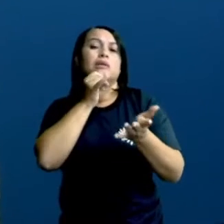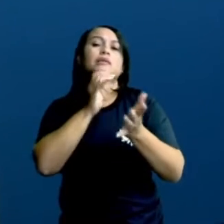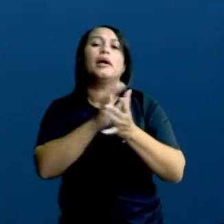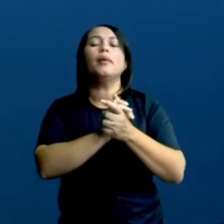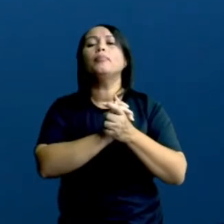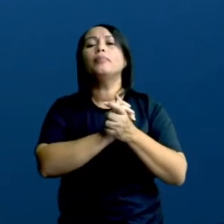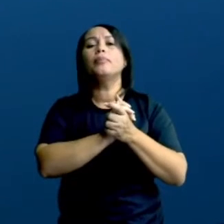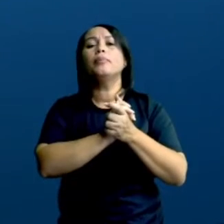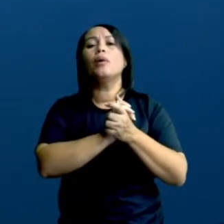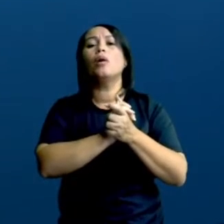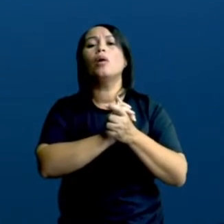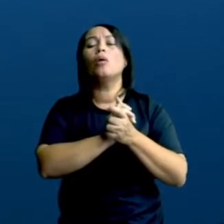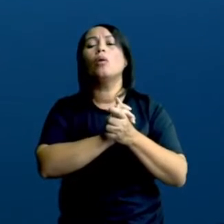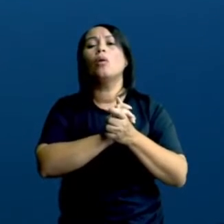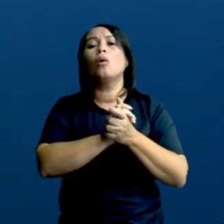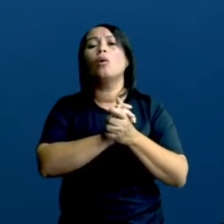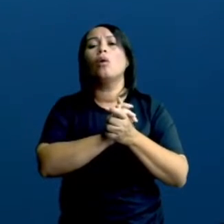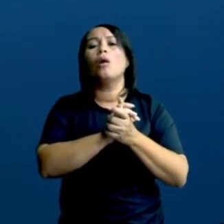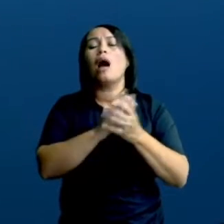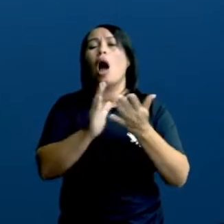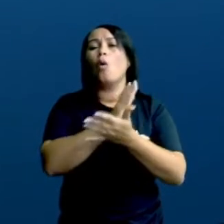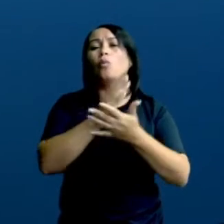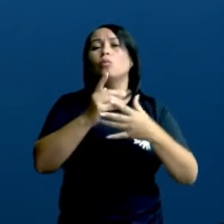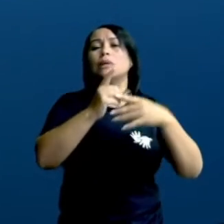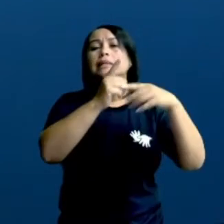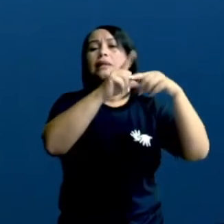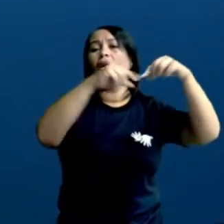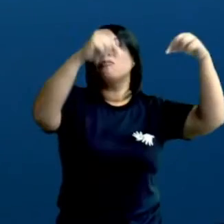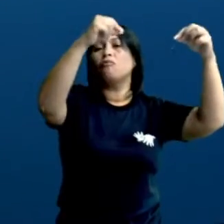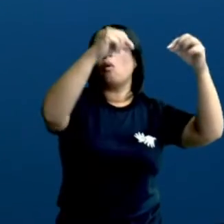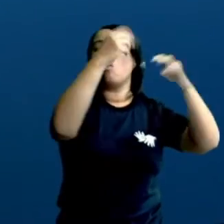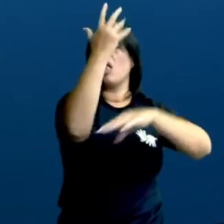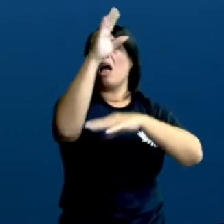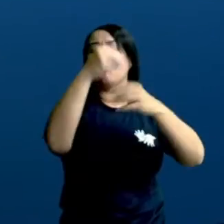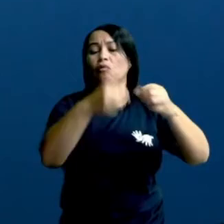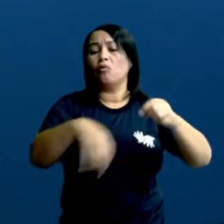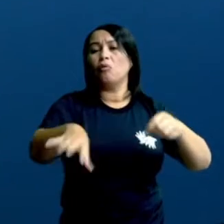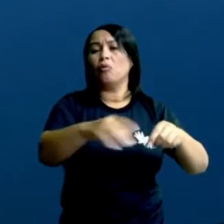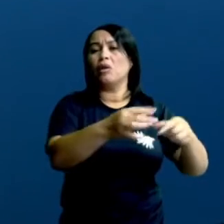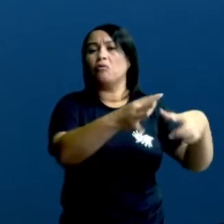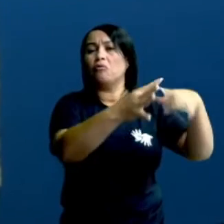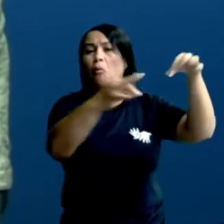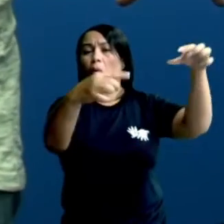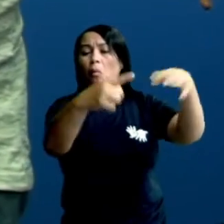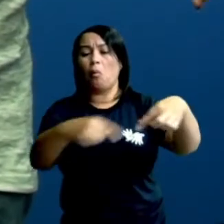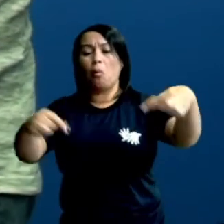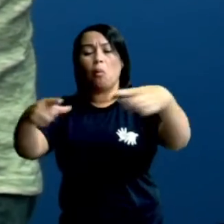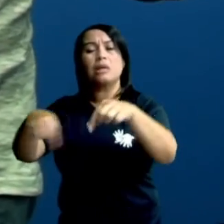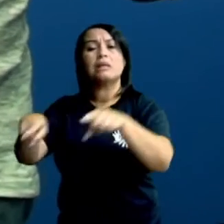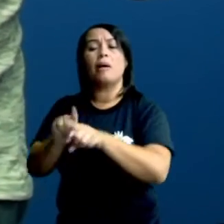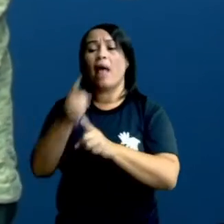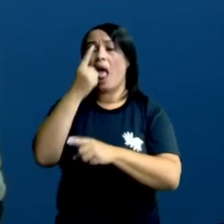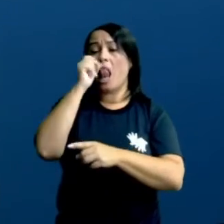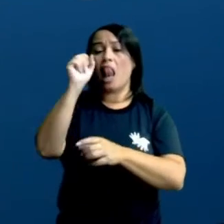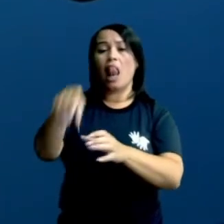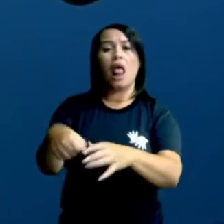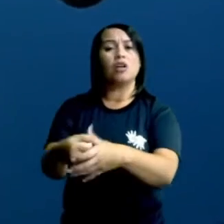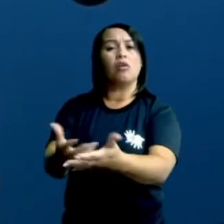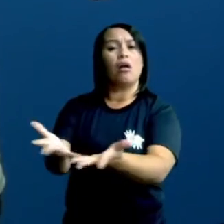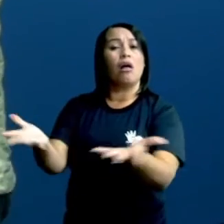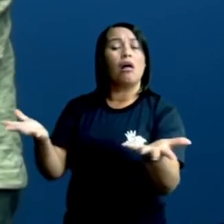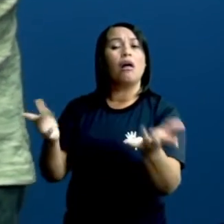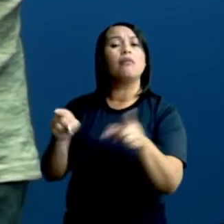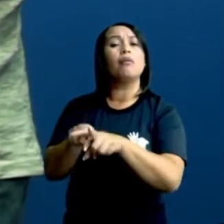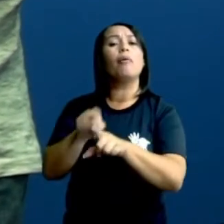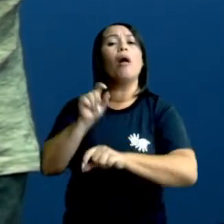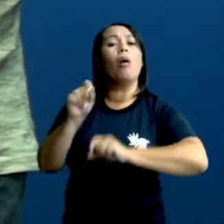como amontoados de folhas no quintal, como lixo a céu aberto.